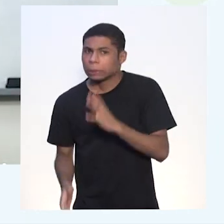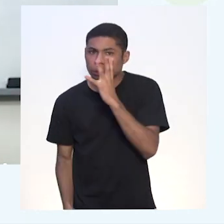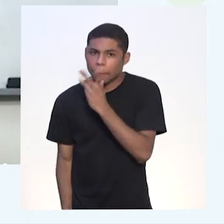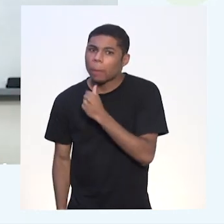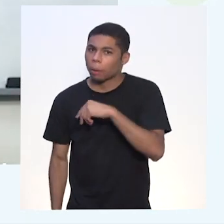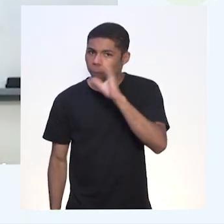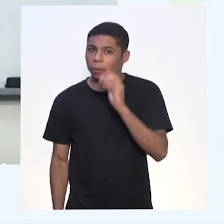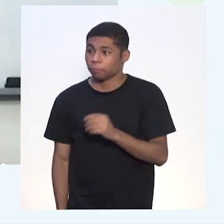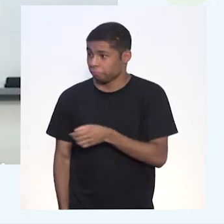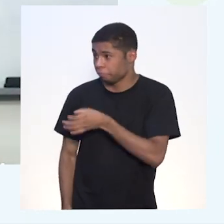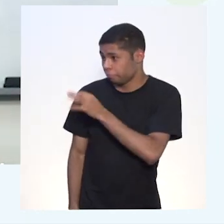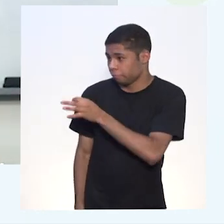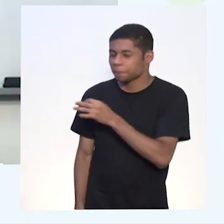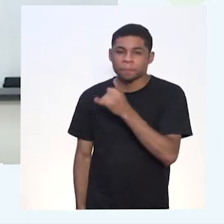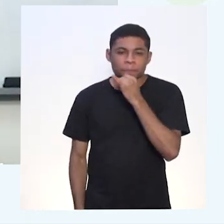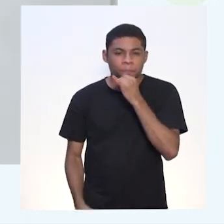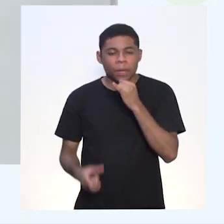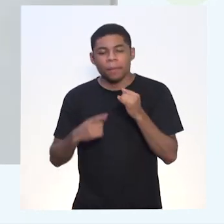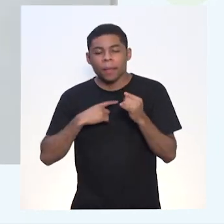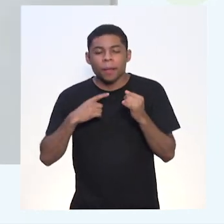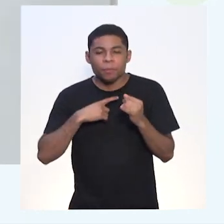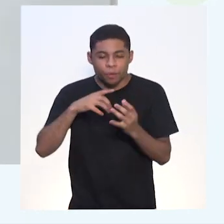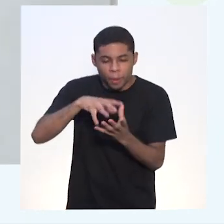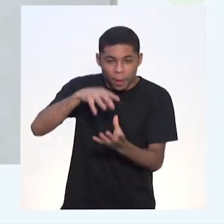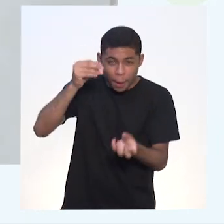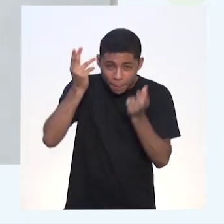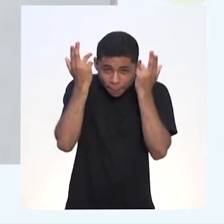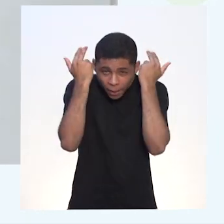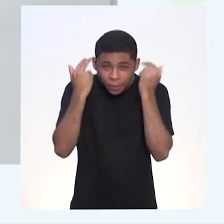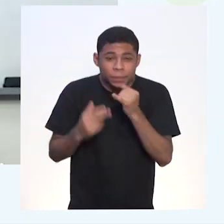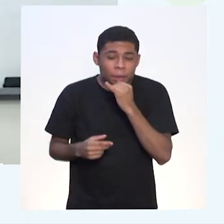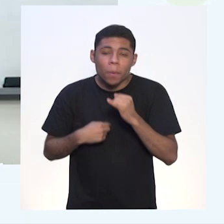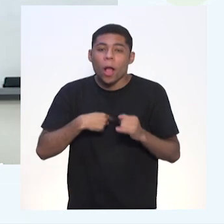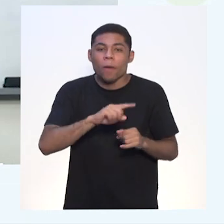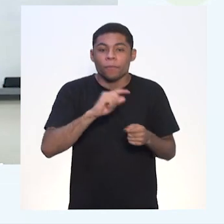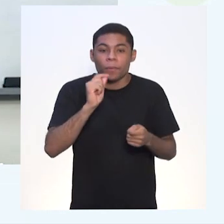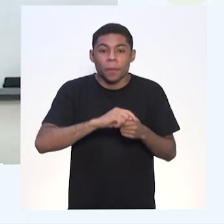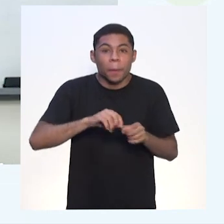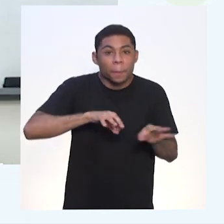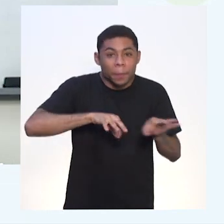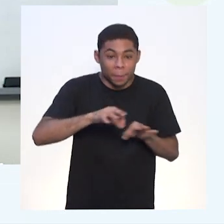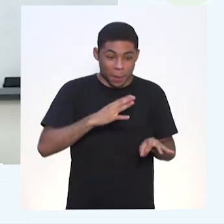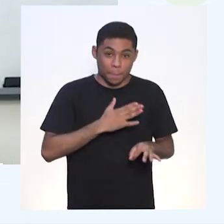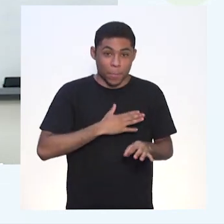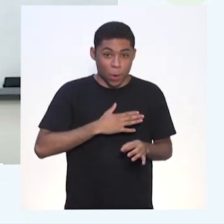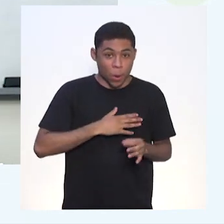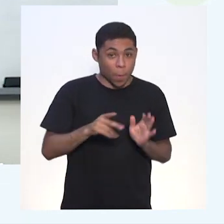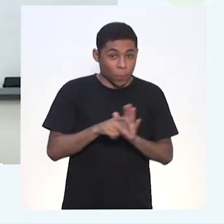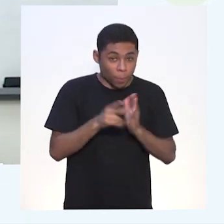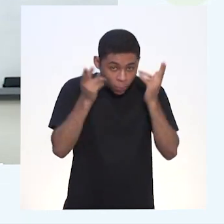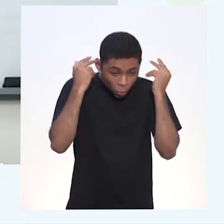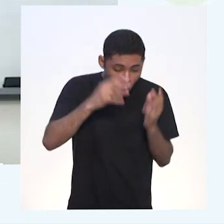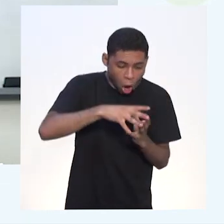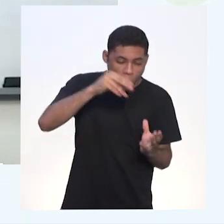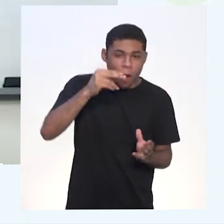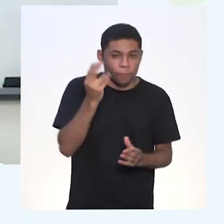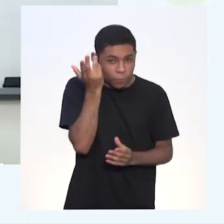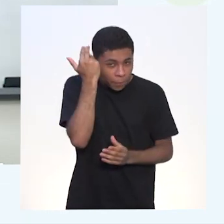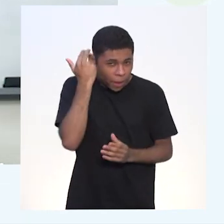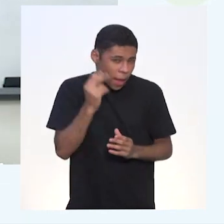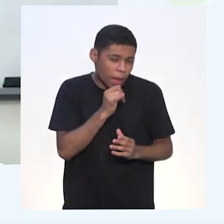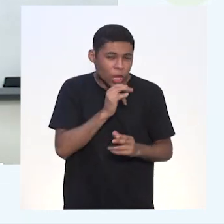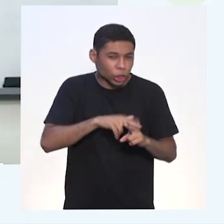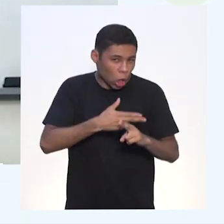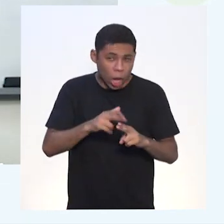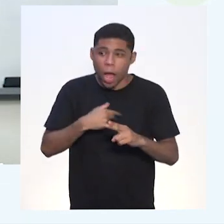né? A gente está chegando perto da Páscoa, pessoal. Então eu vou preparar o meu próprio ovo de Páscoa. Eu fui lá na loja, comprei